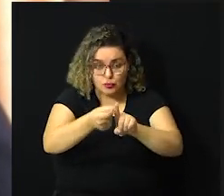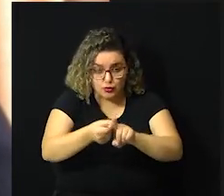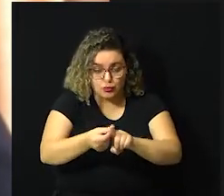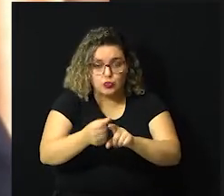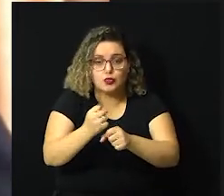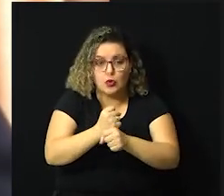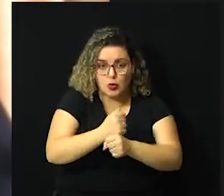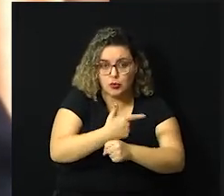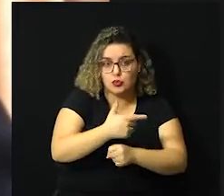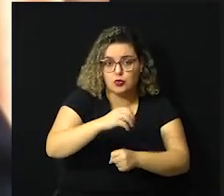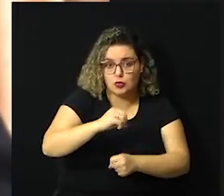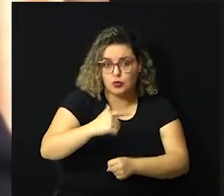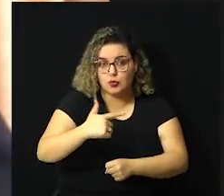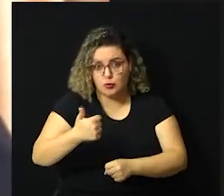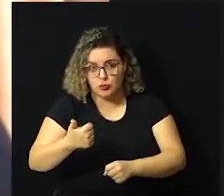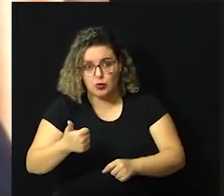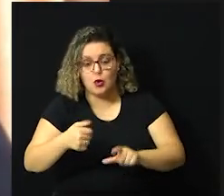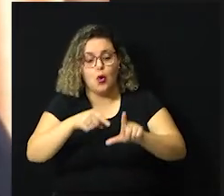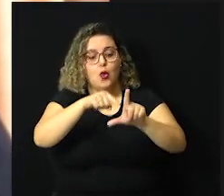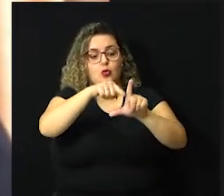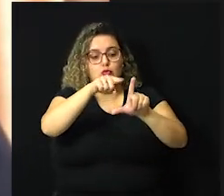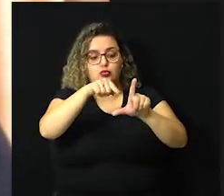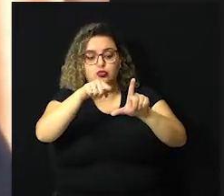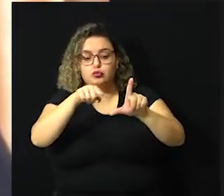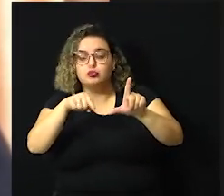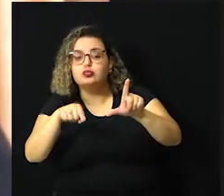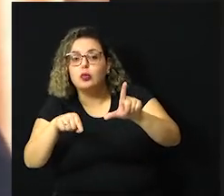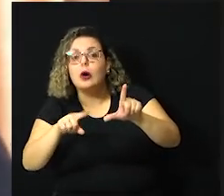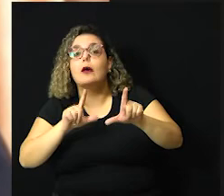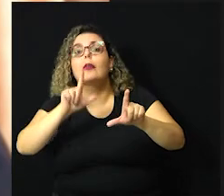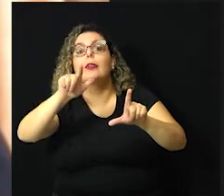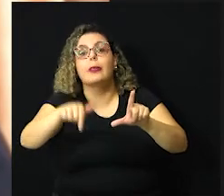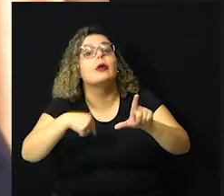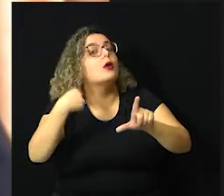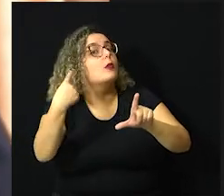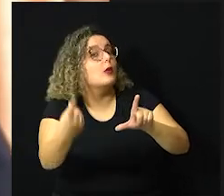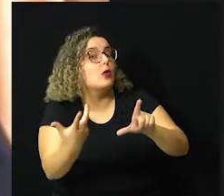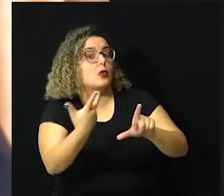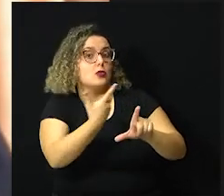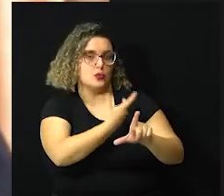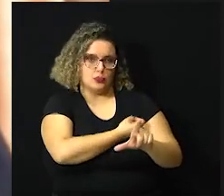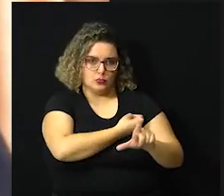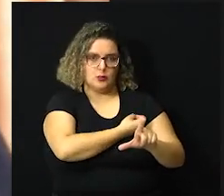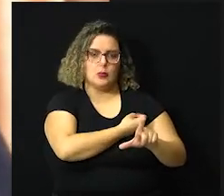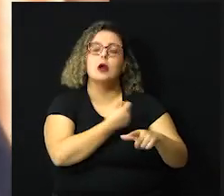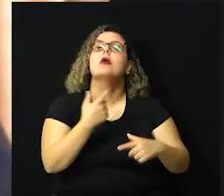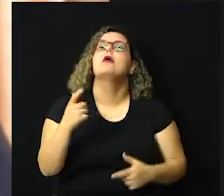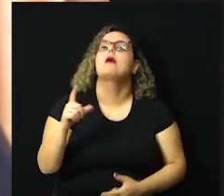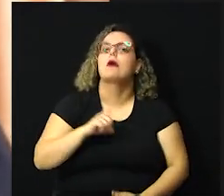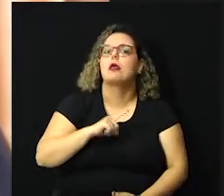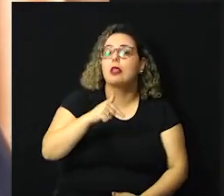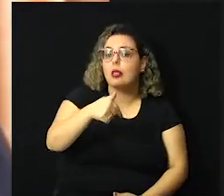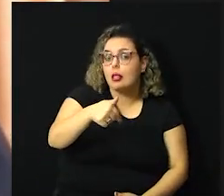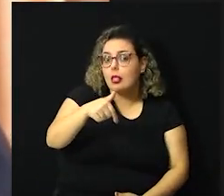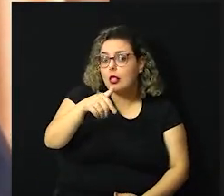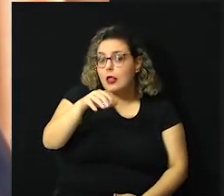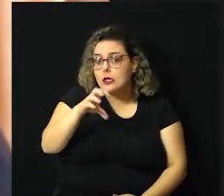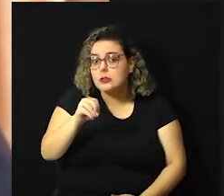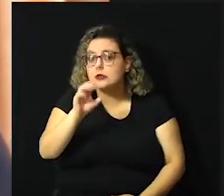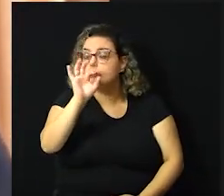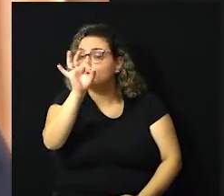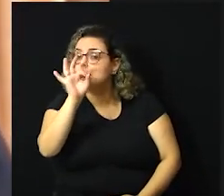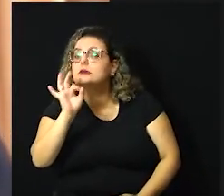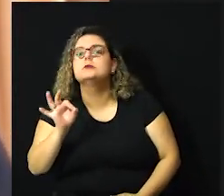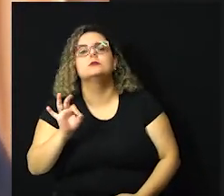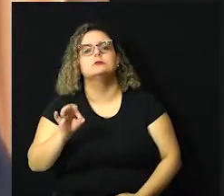2021, nós tivemos aquela queda significante de casos a partir da vacinação, que hoje atinge